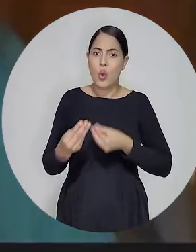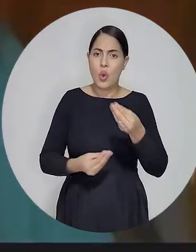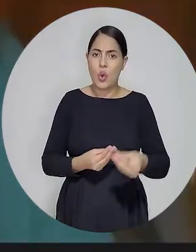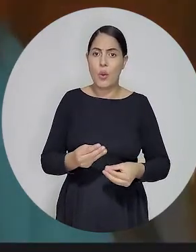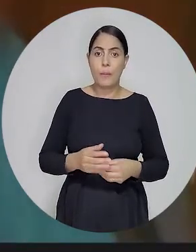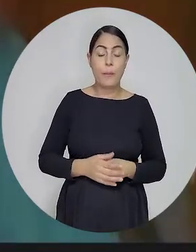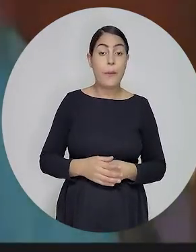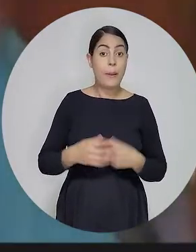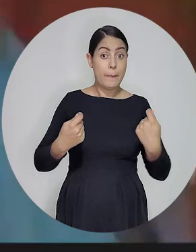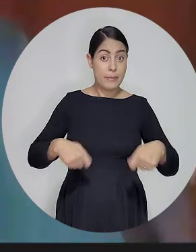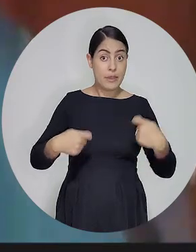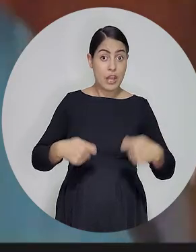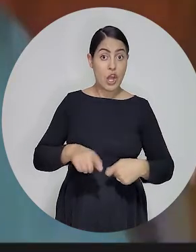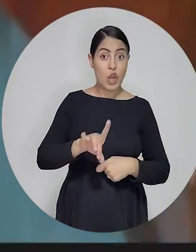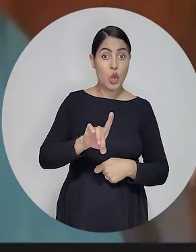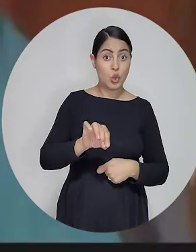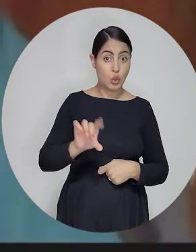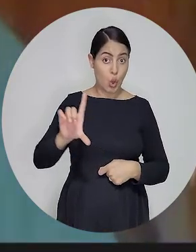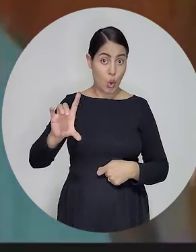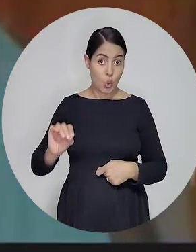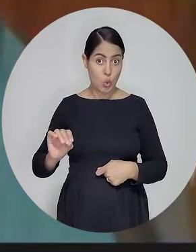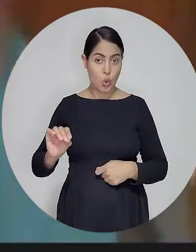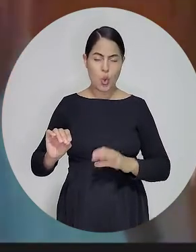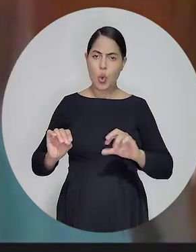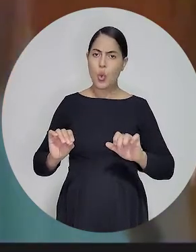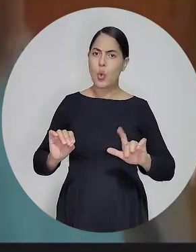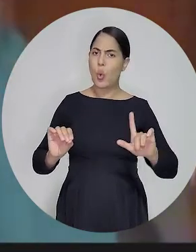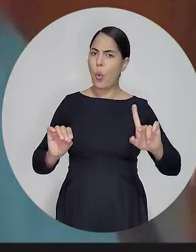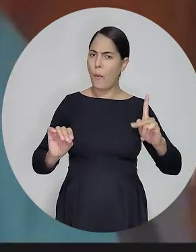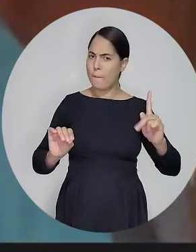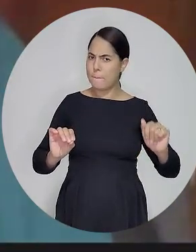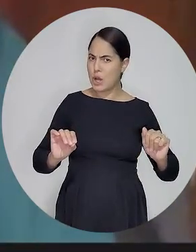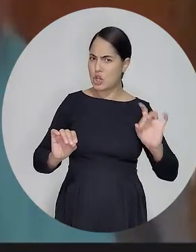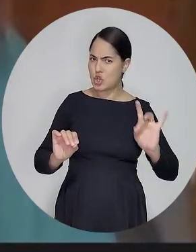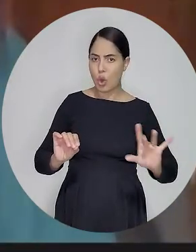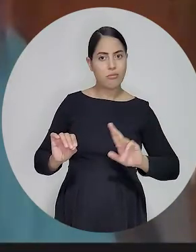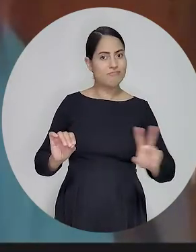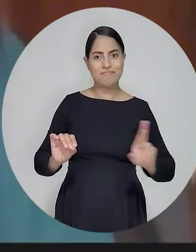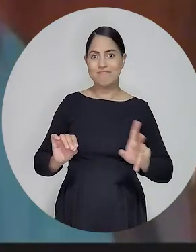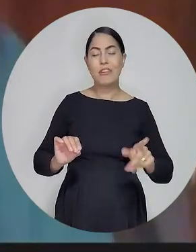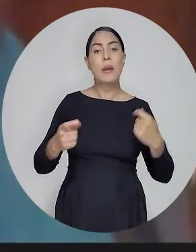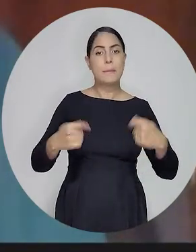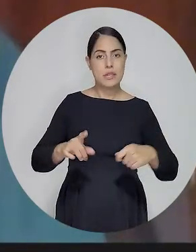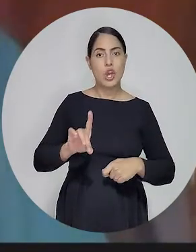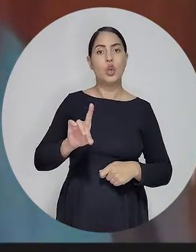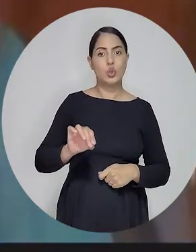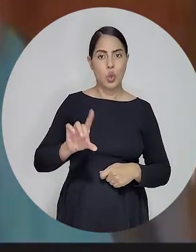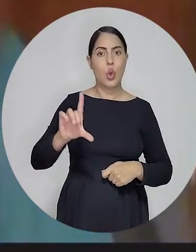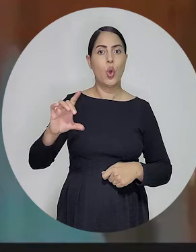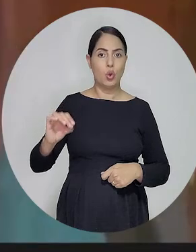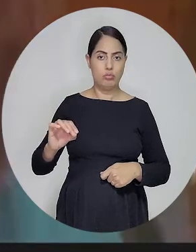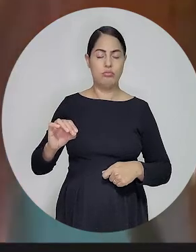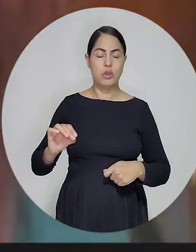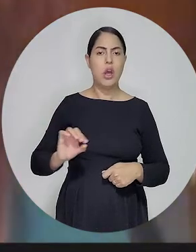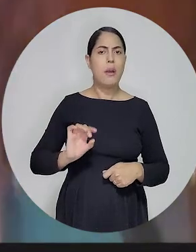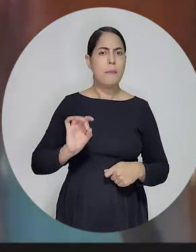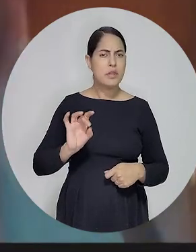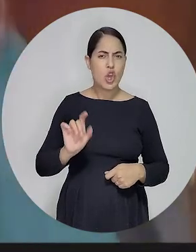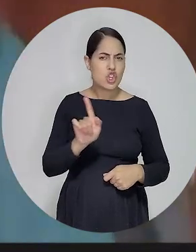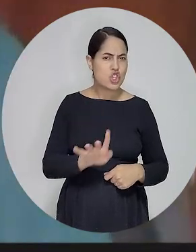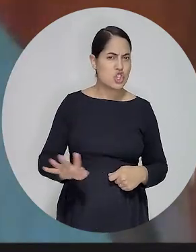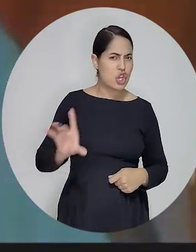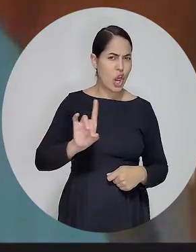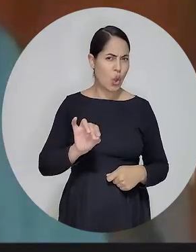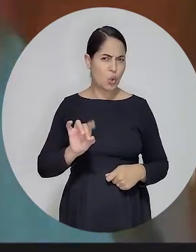de improbidade, agora ele deve ser doloso, não basta a culpa. É importante dizer que o dolo agora deve ser específico,